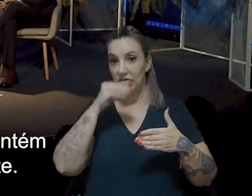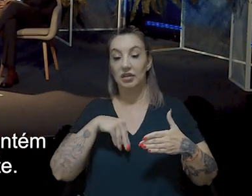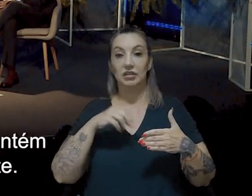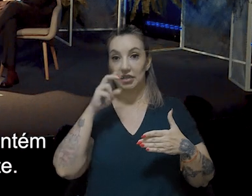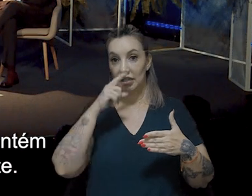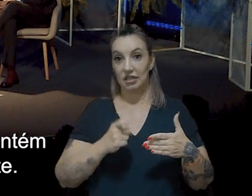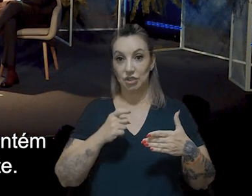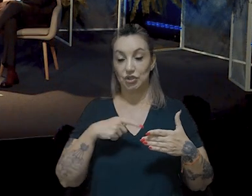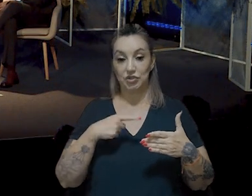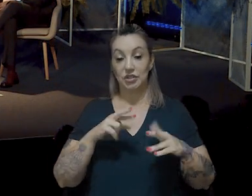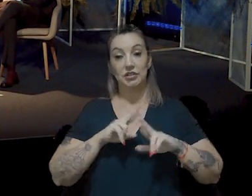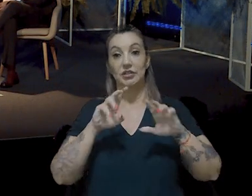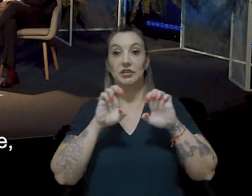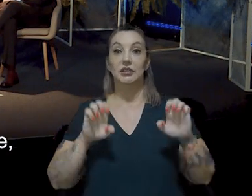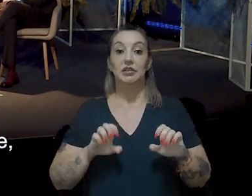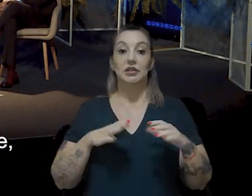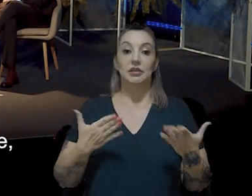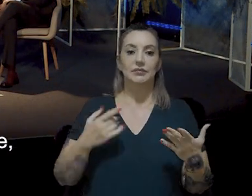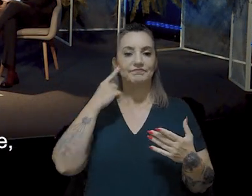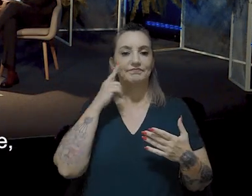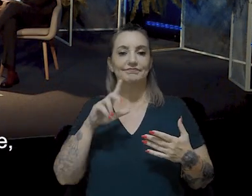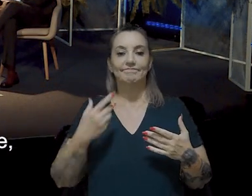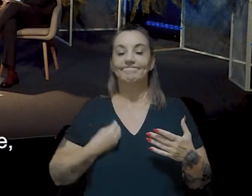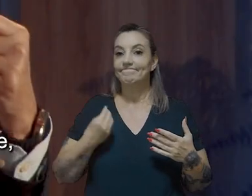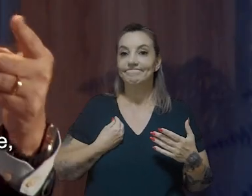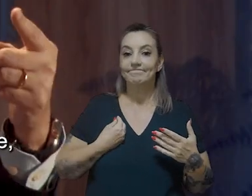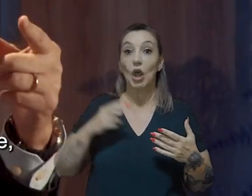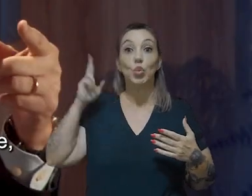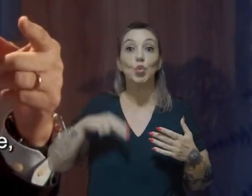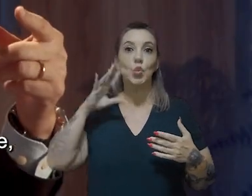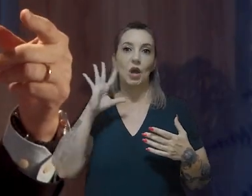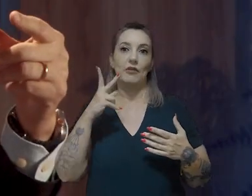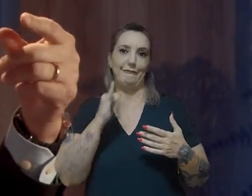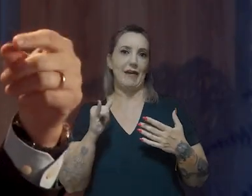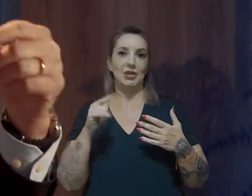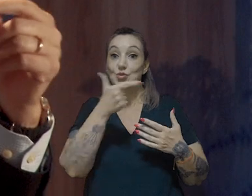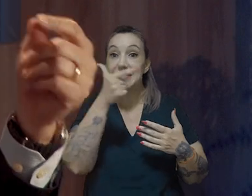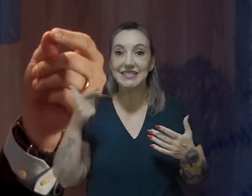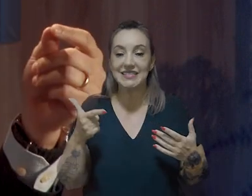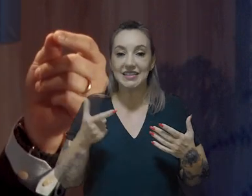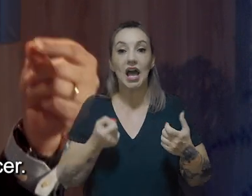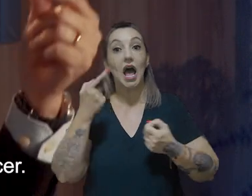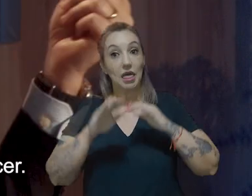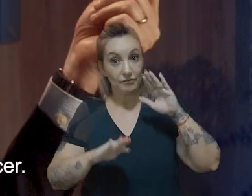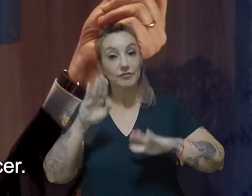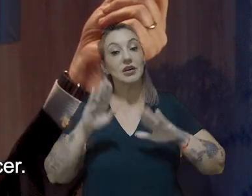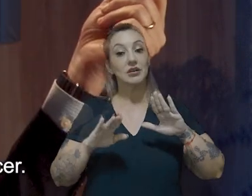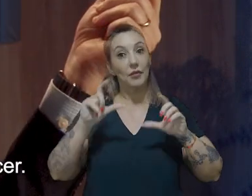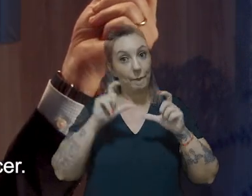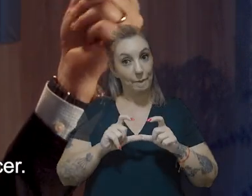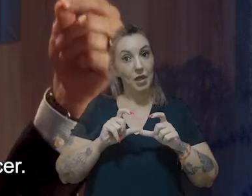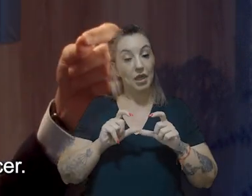a estrutura diferente Aí você fala assim mas não existe nunca vai acontecer Existe alguma probabilidade era pode ser